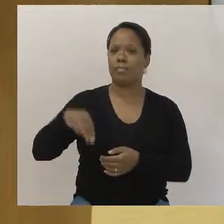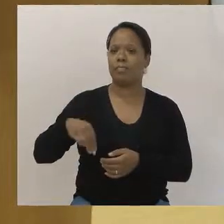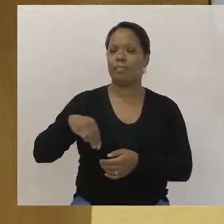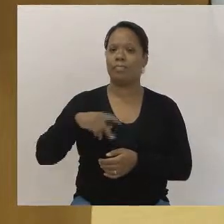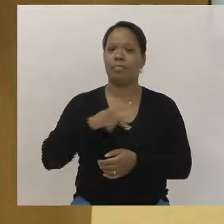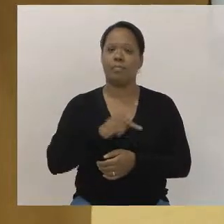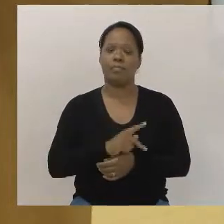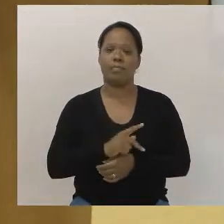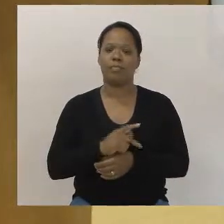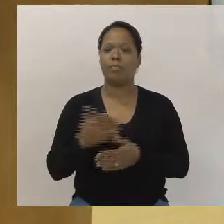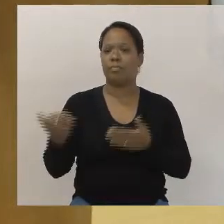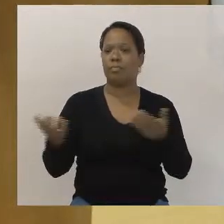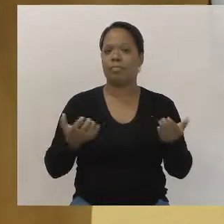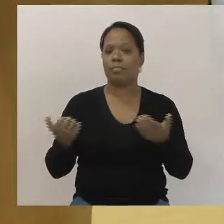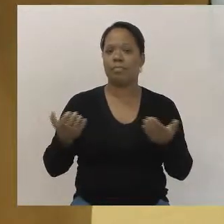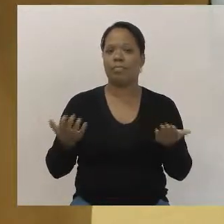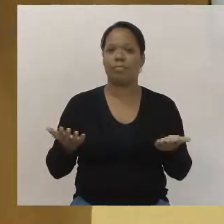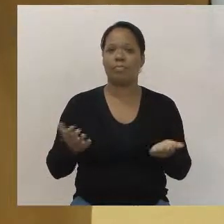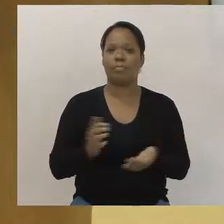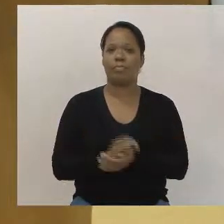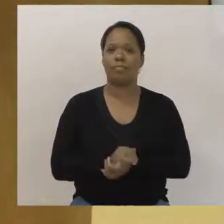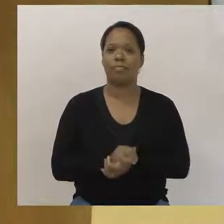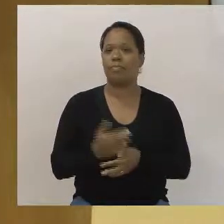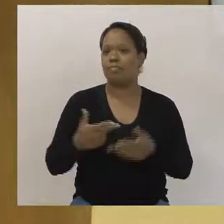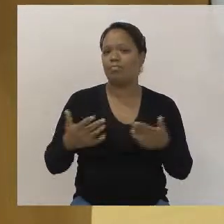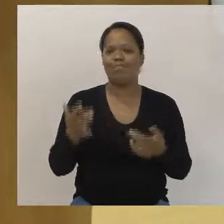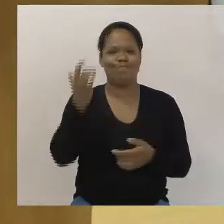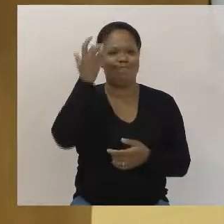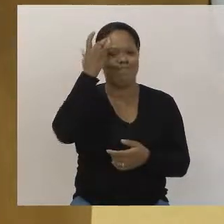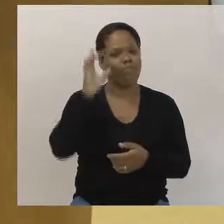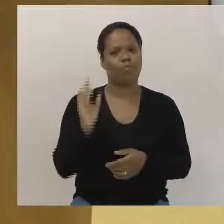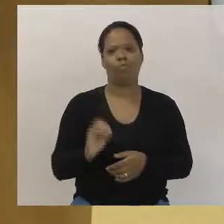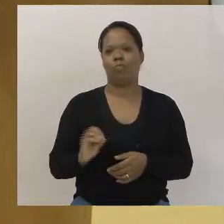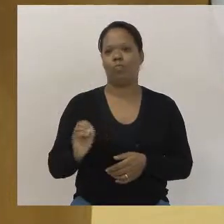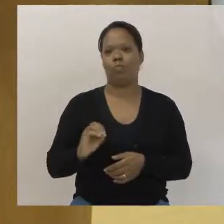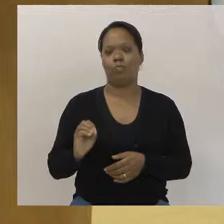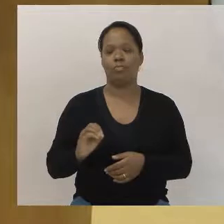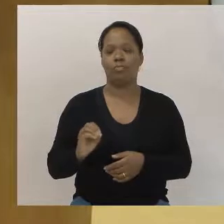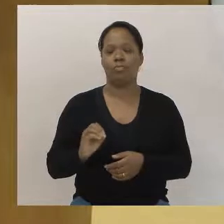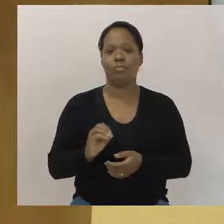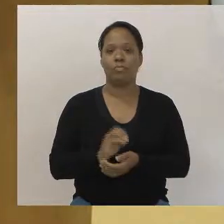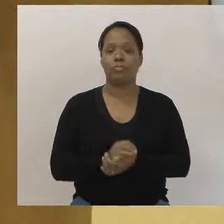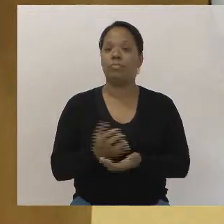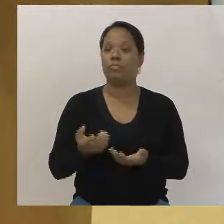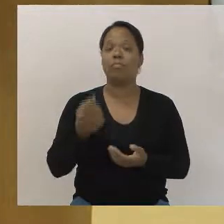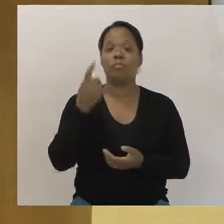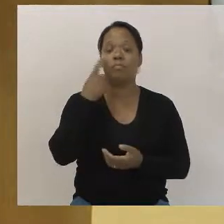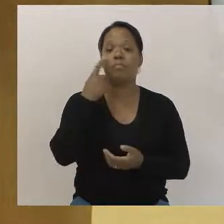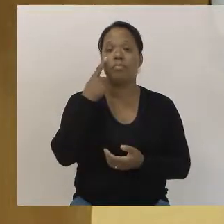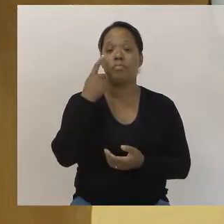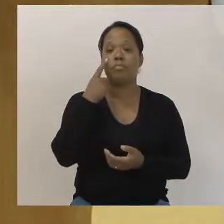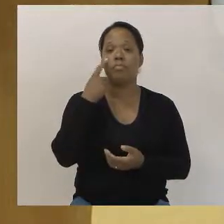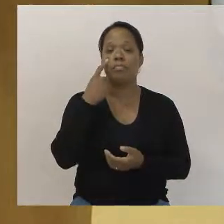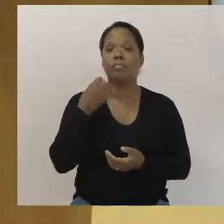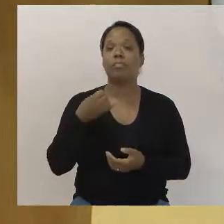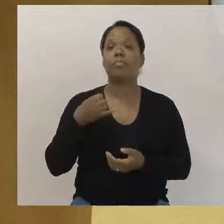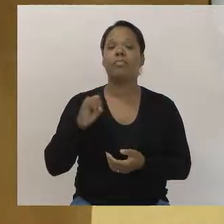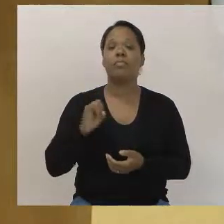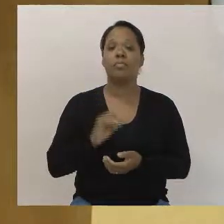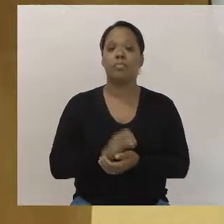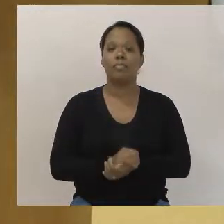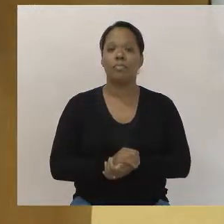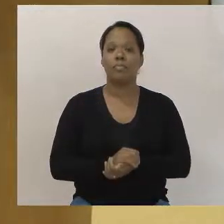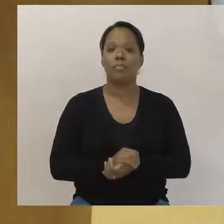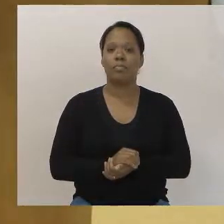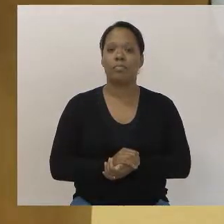é licitação então assim não é uma coisa fácil eu queria ver eu queria ver se fosse